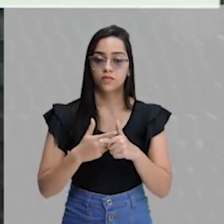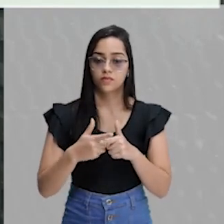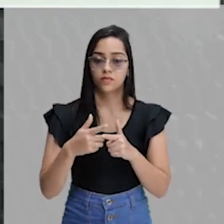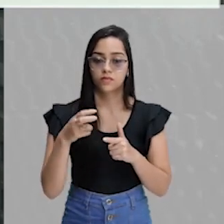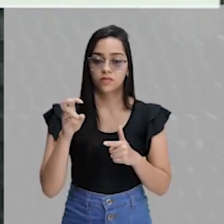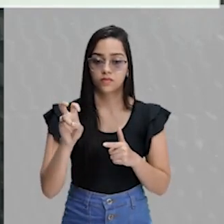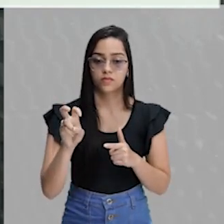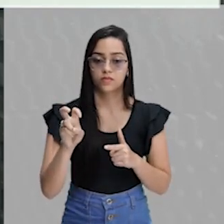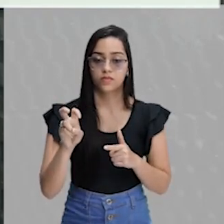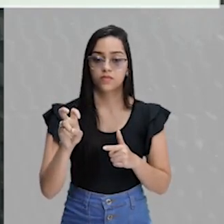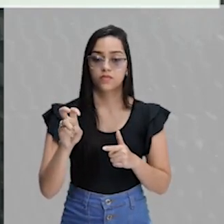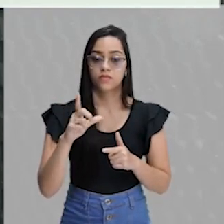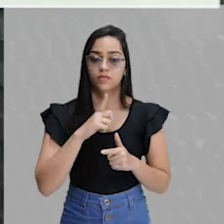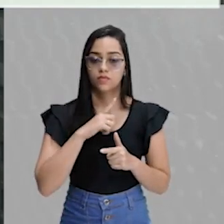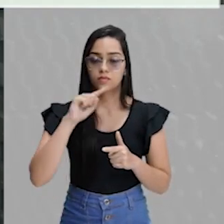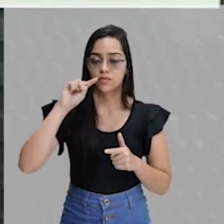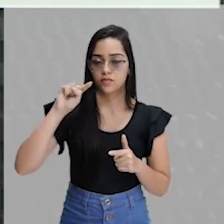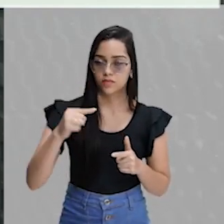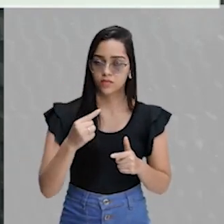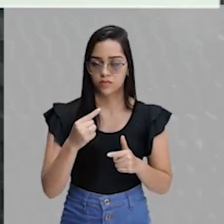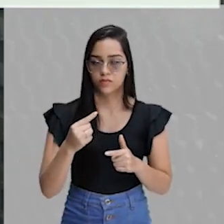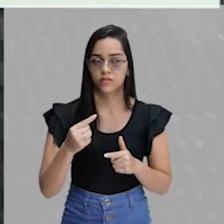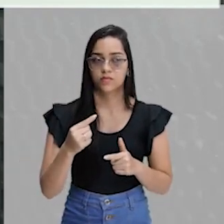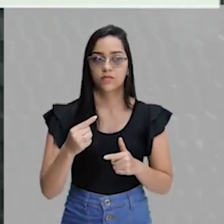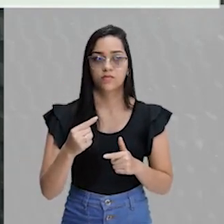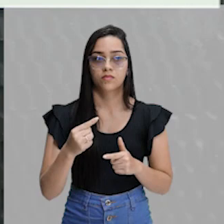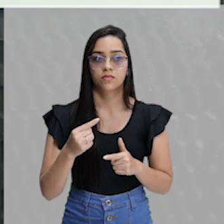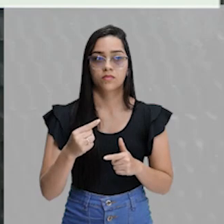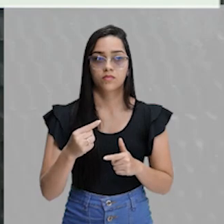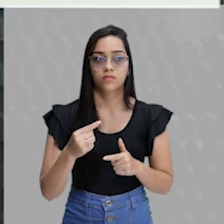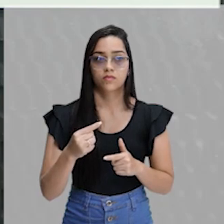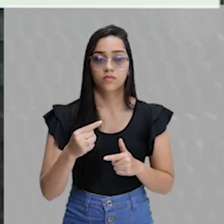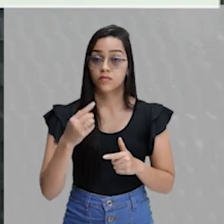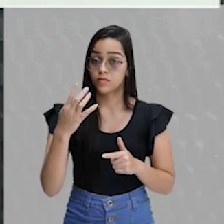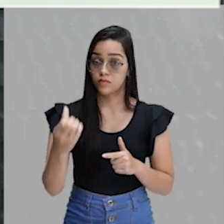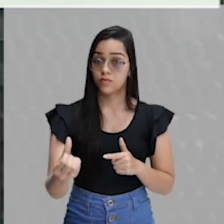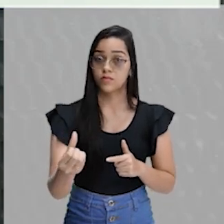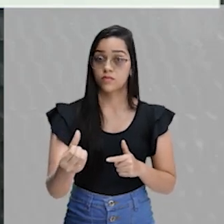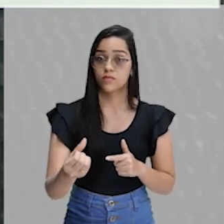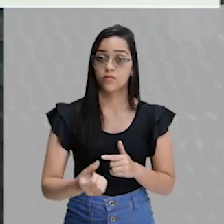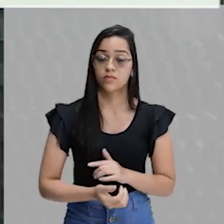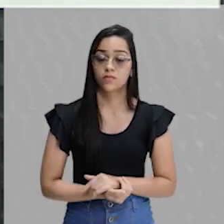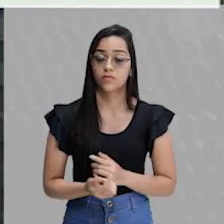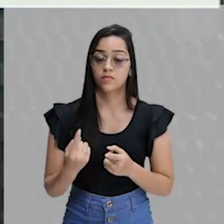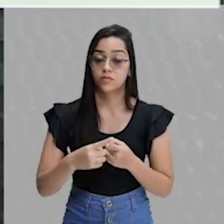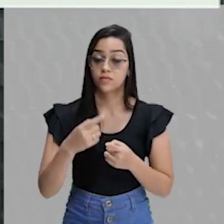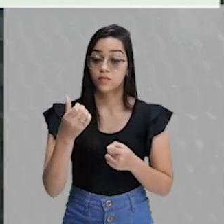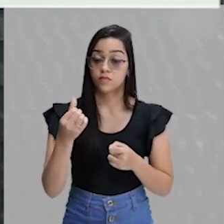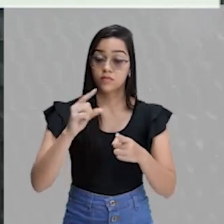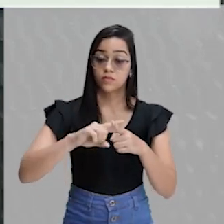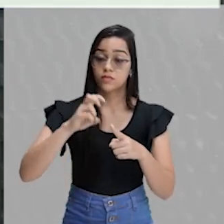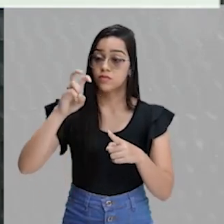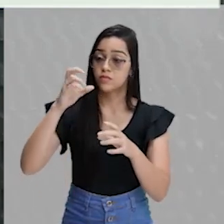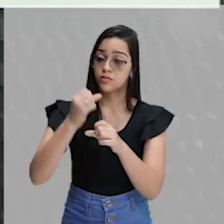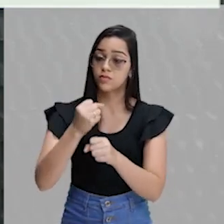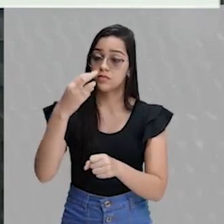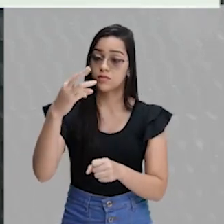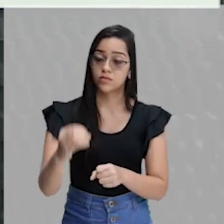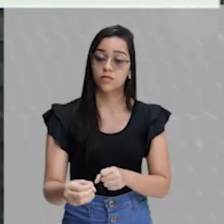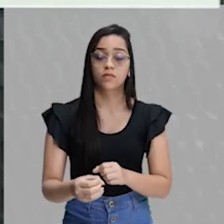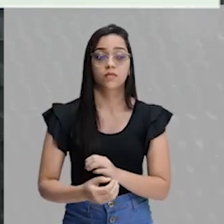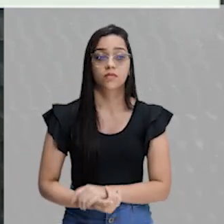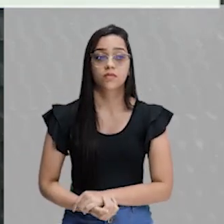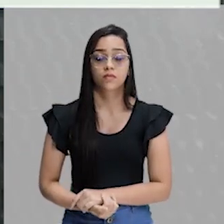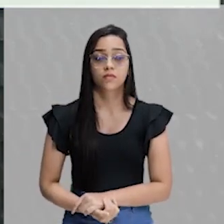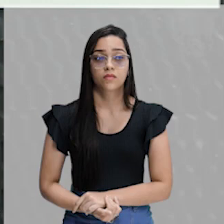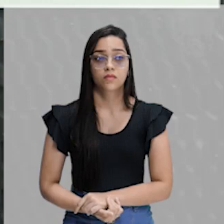por 5, aí ele traz uma vírgula para cá, dá 6. Porque 6 vezes 5 é 30. Neste